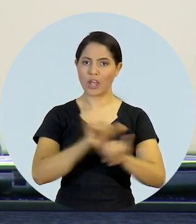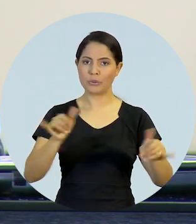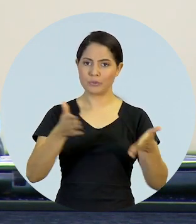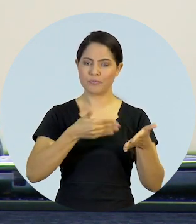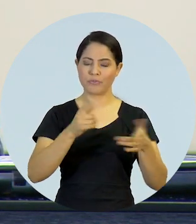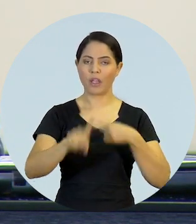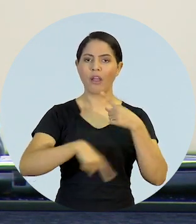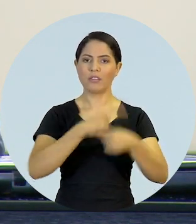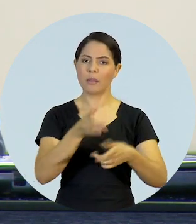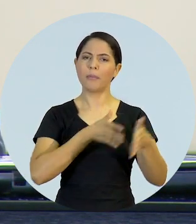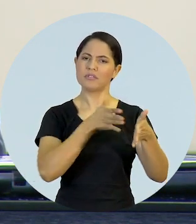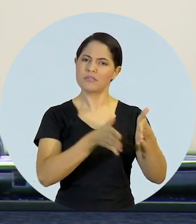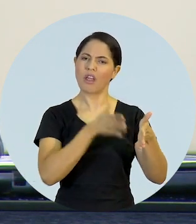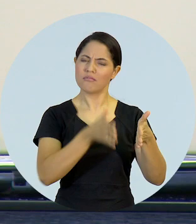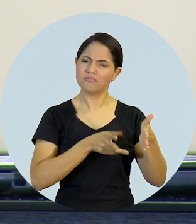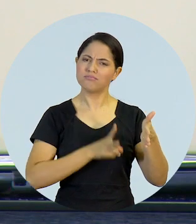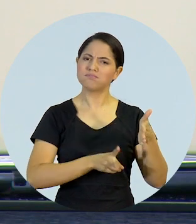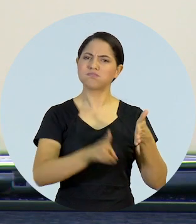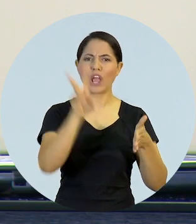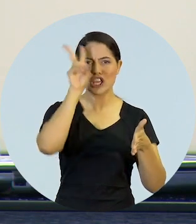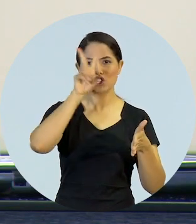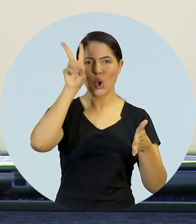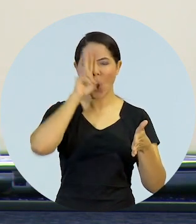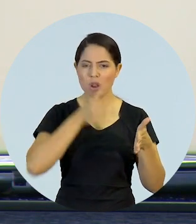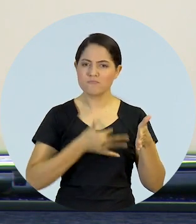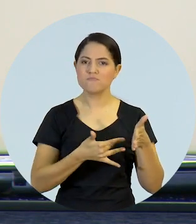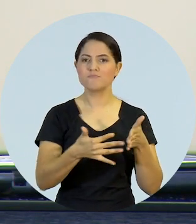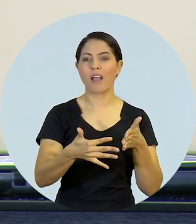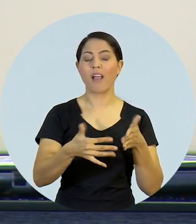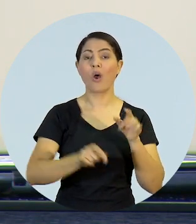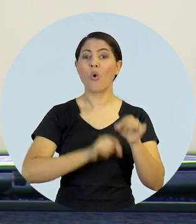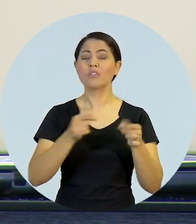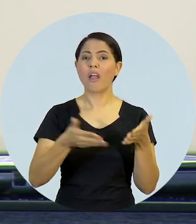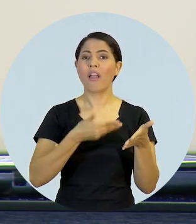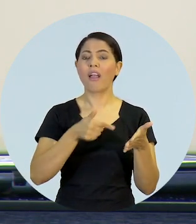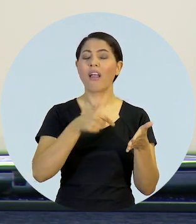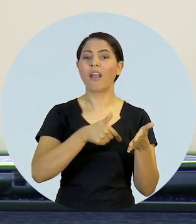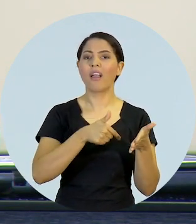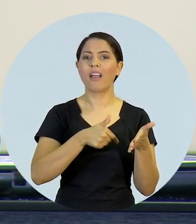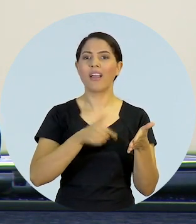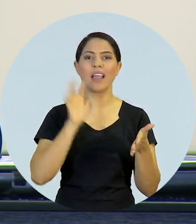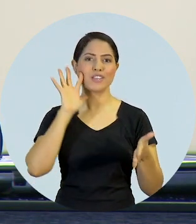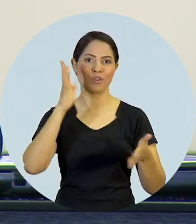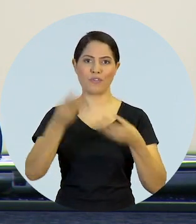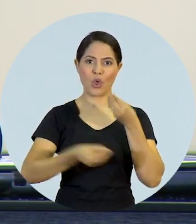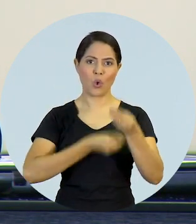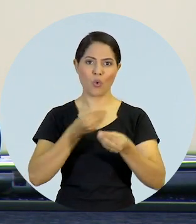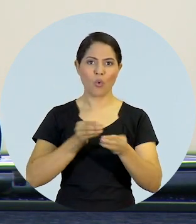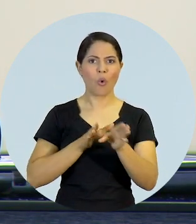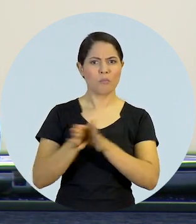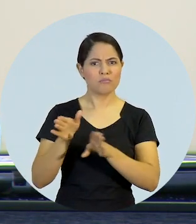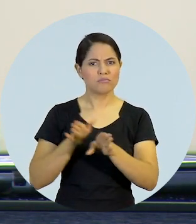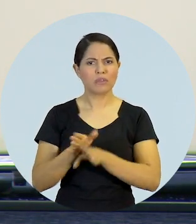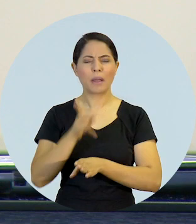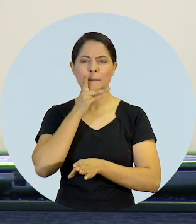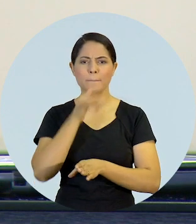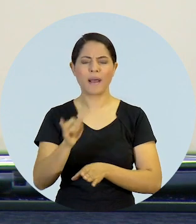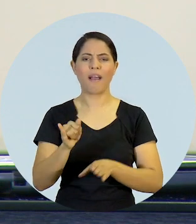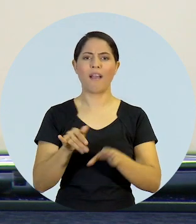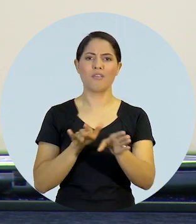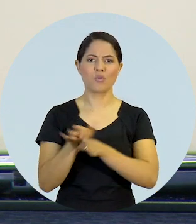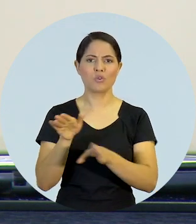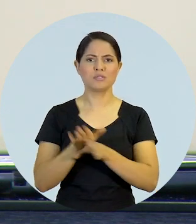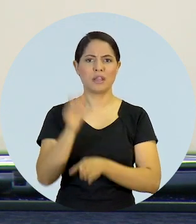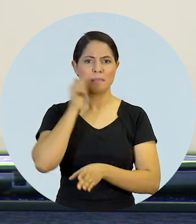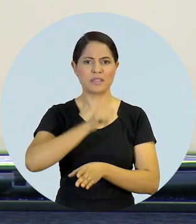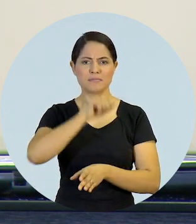seguimos nossa viagem de trem. E na parte 3 procuramos soluções. Procuramos soluções para conversar com esses pais, para conversar com essas